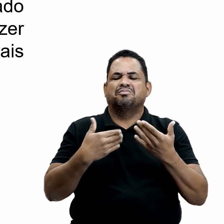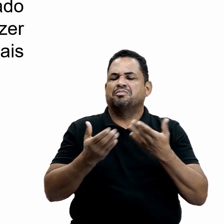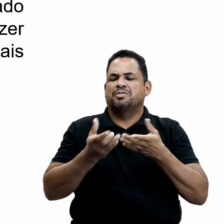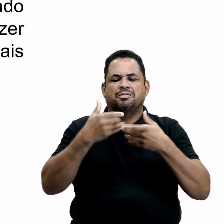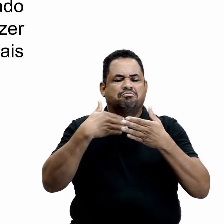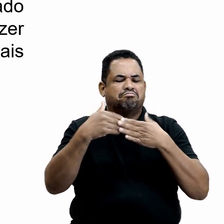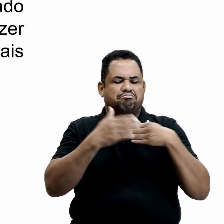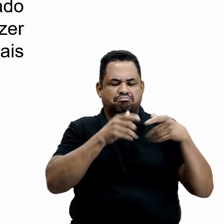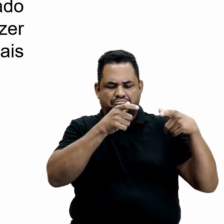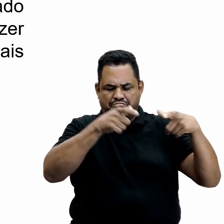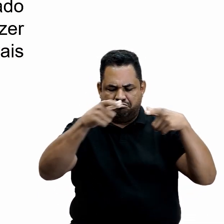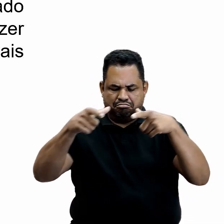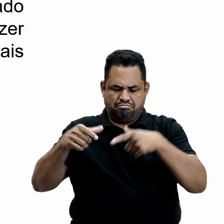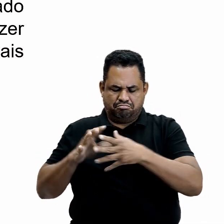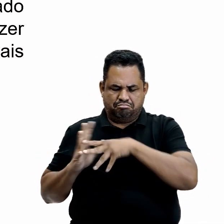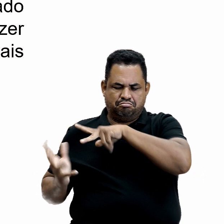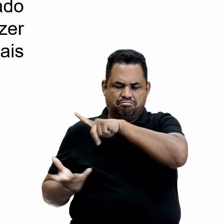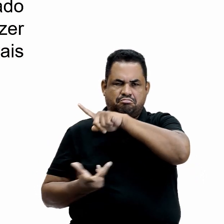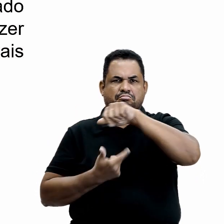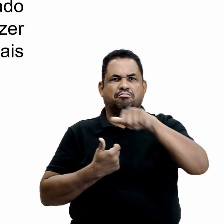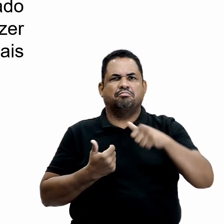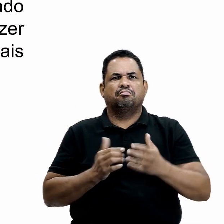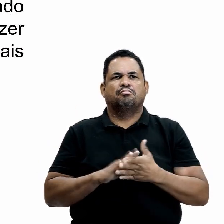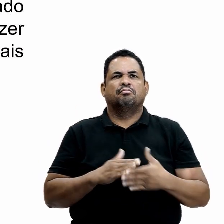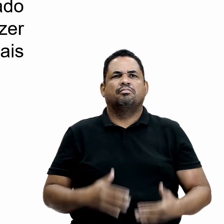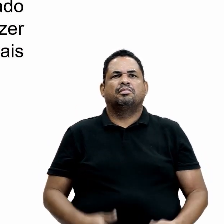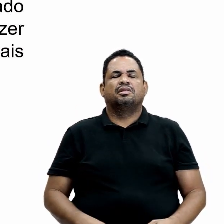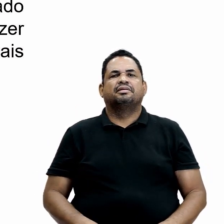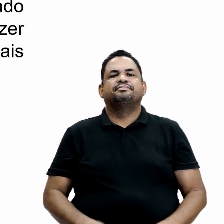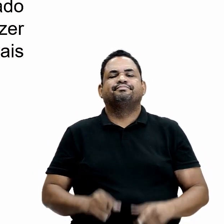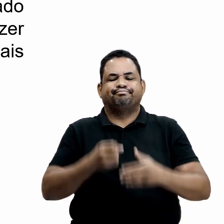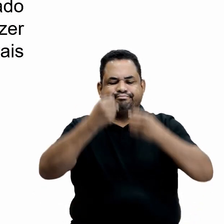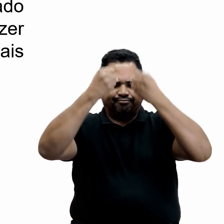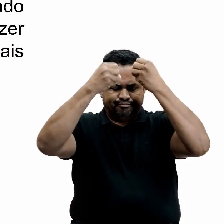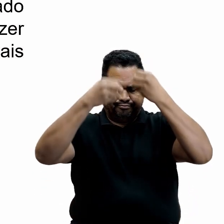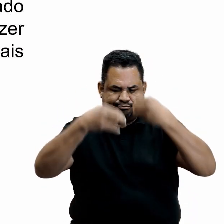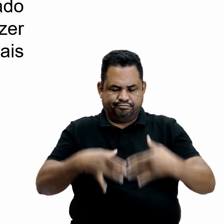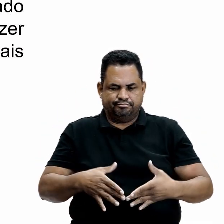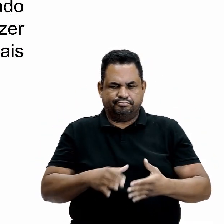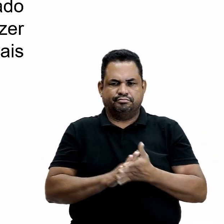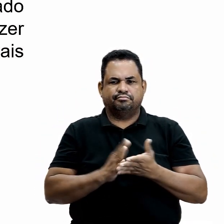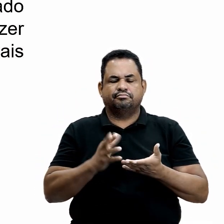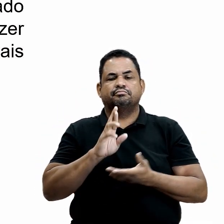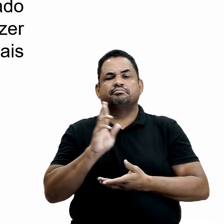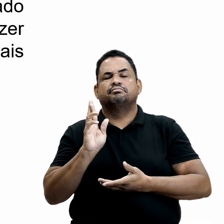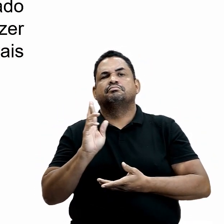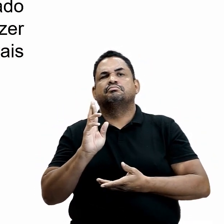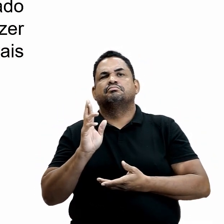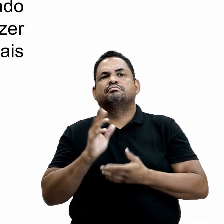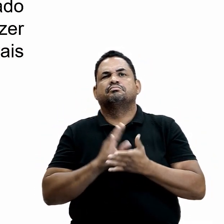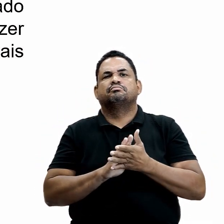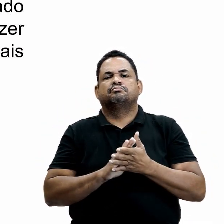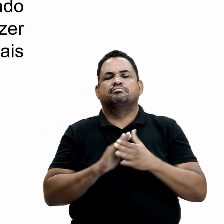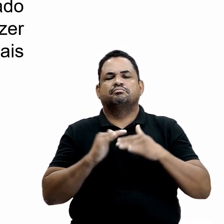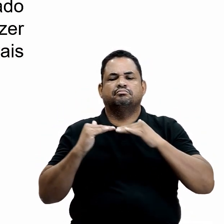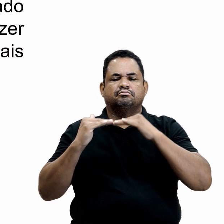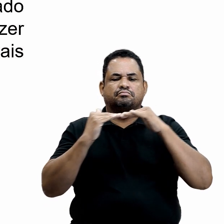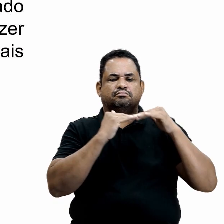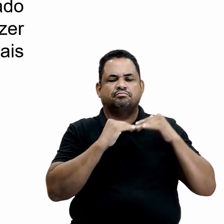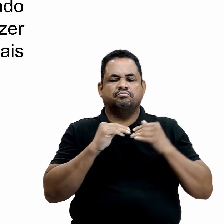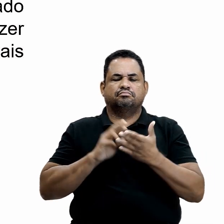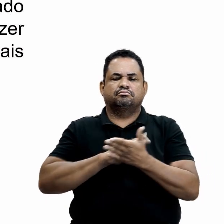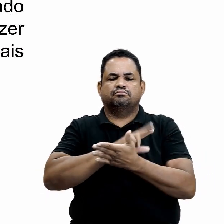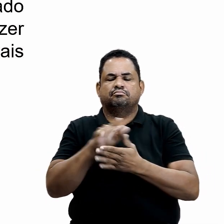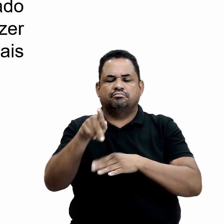mundo. E isso, mais uma vez, justificando que o padrão internacional é